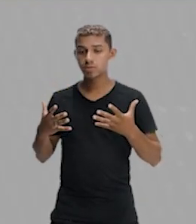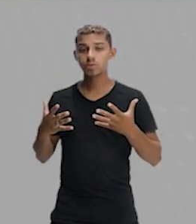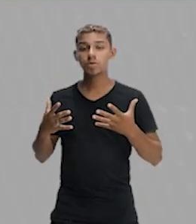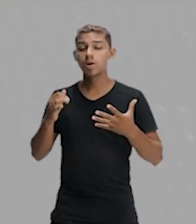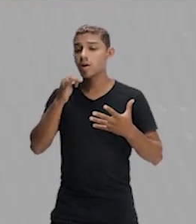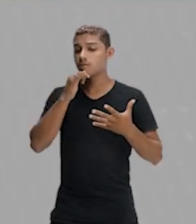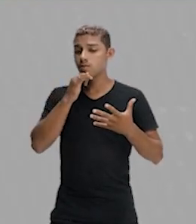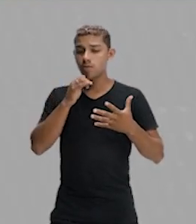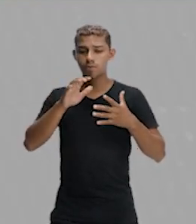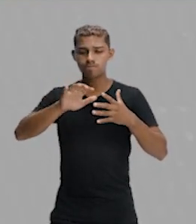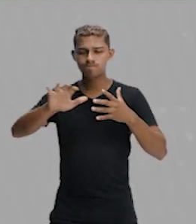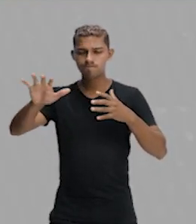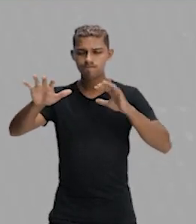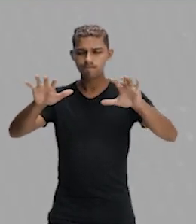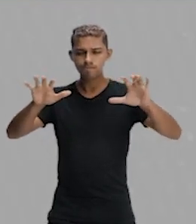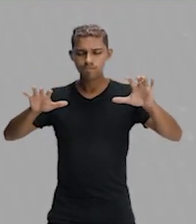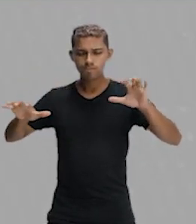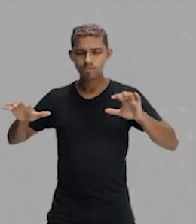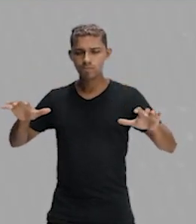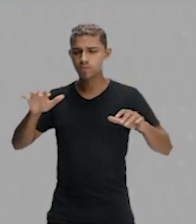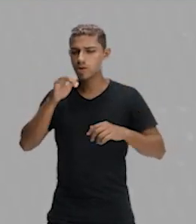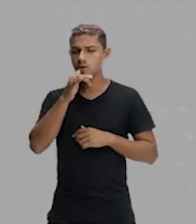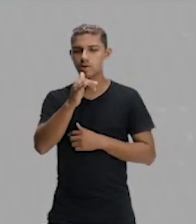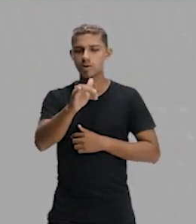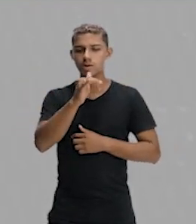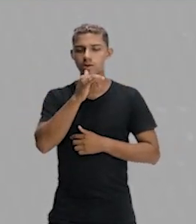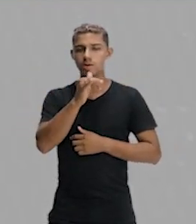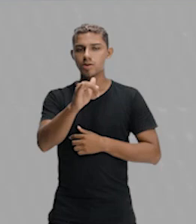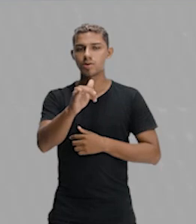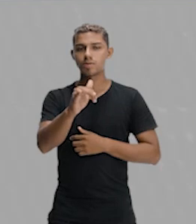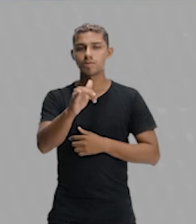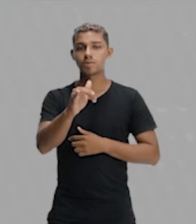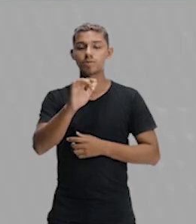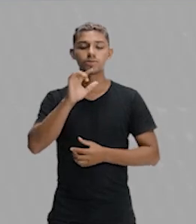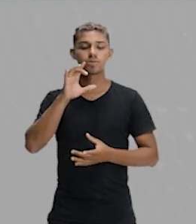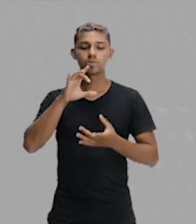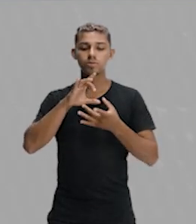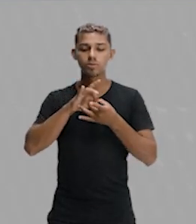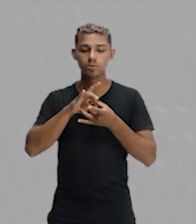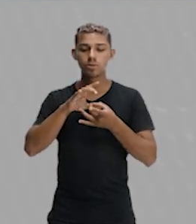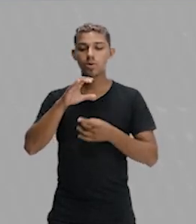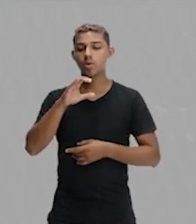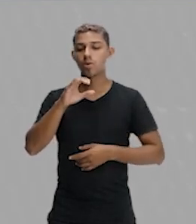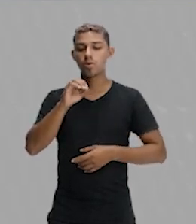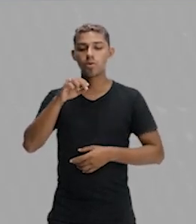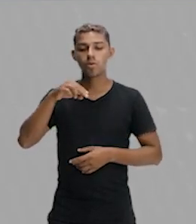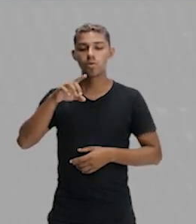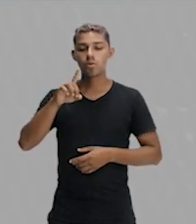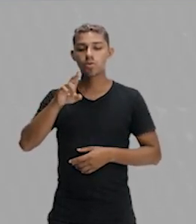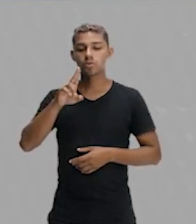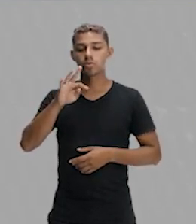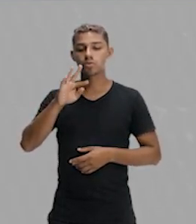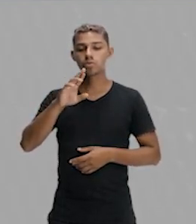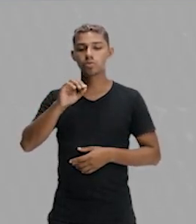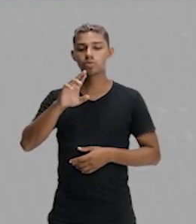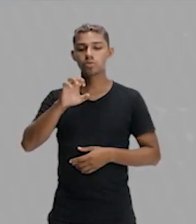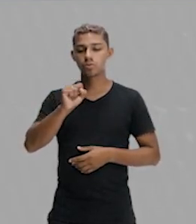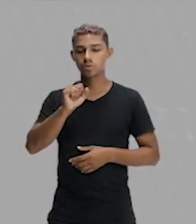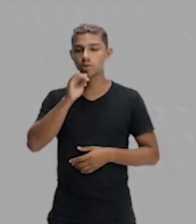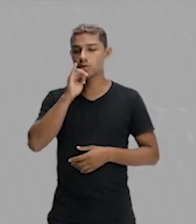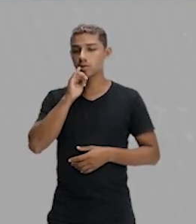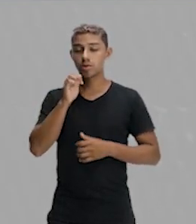de cargas elétricas em determinados condutores e ver como é que se comporta esse campo elétrico, certo?